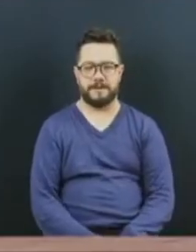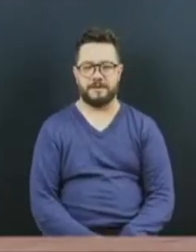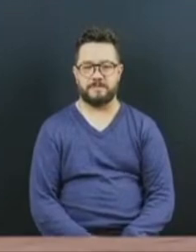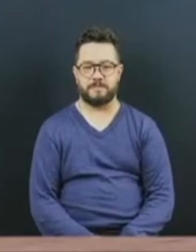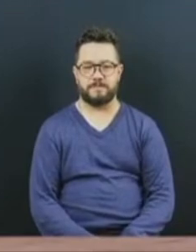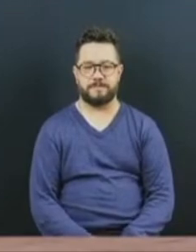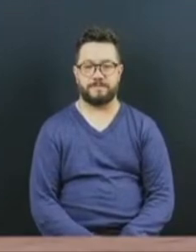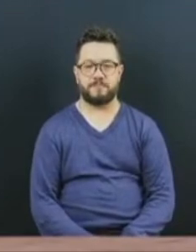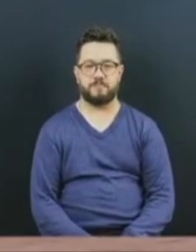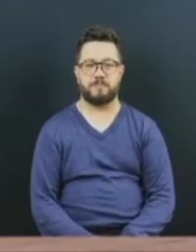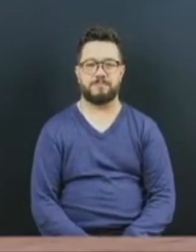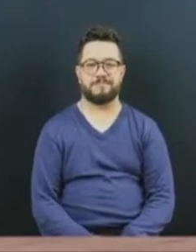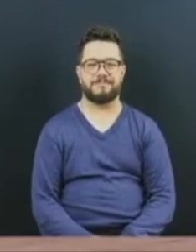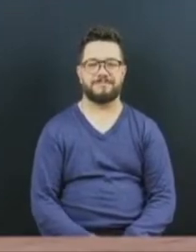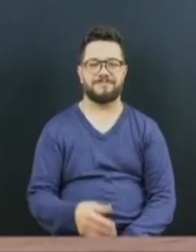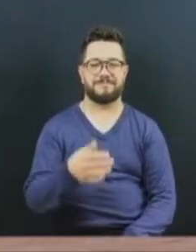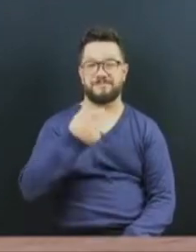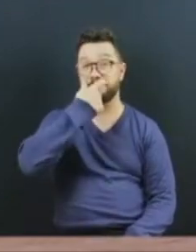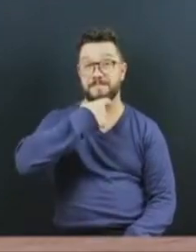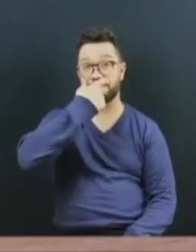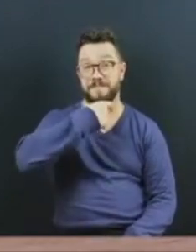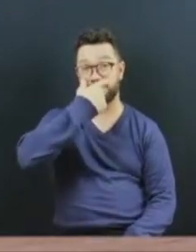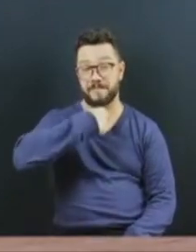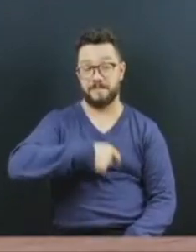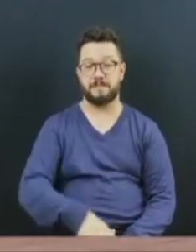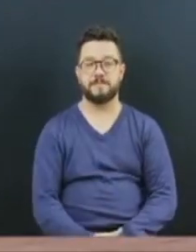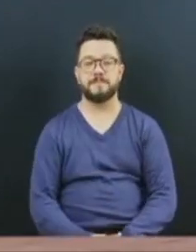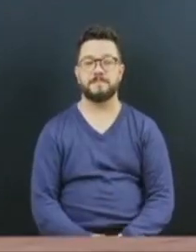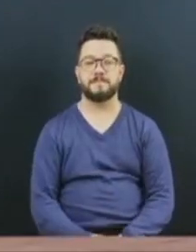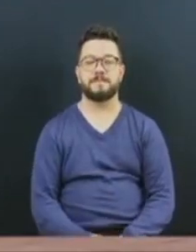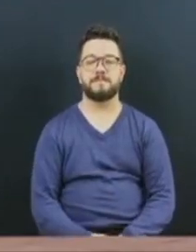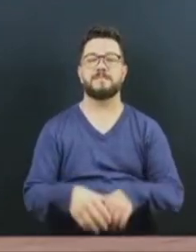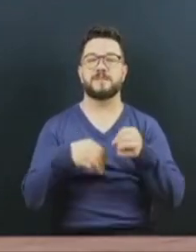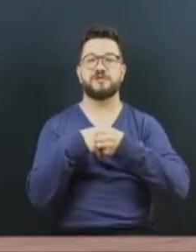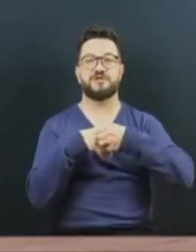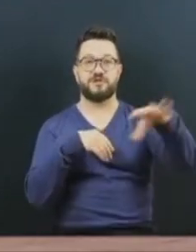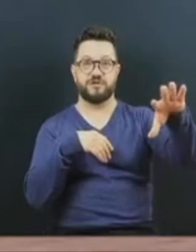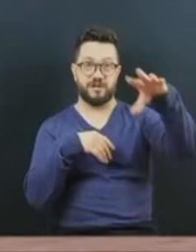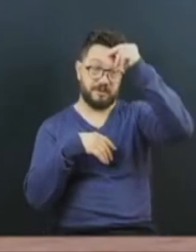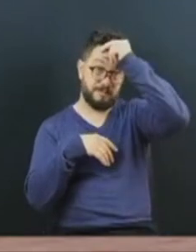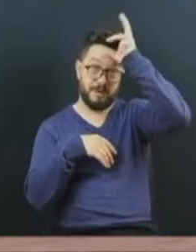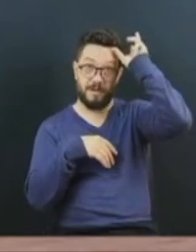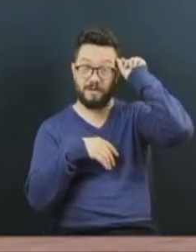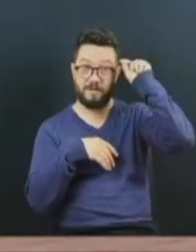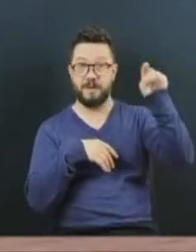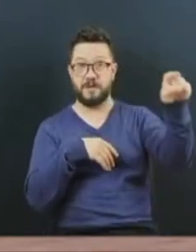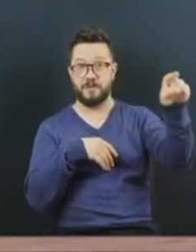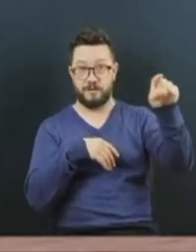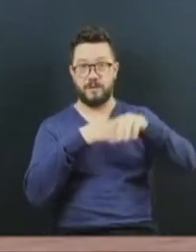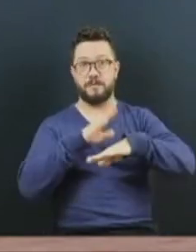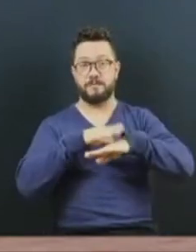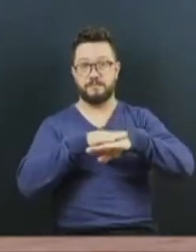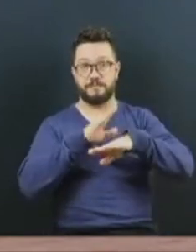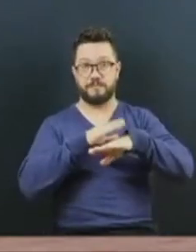48 da pauta Marcos Vieira 205 299 2024 em cam ao poder executivo a seguinte sugestão revisão e